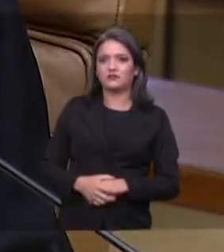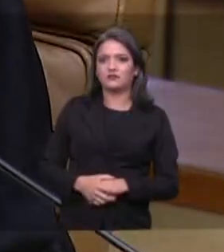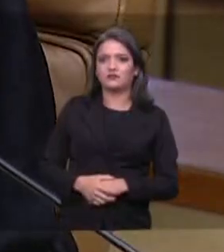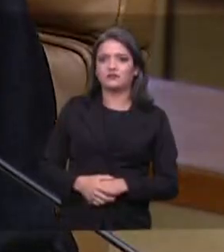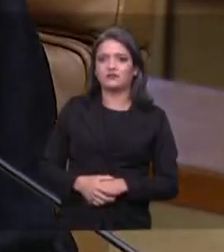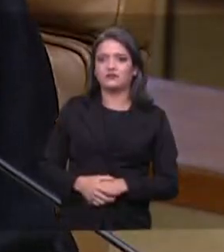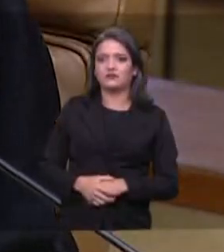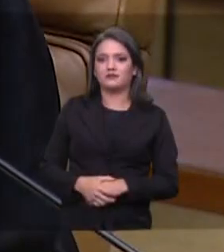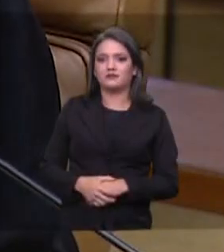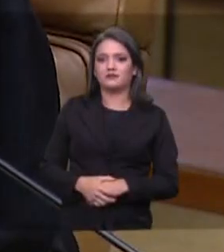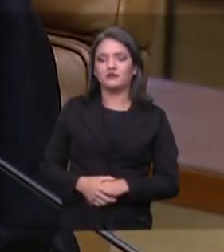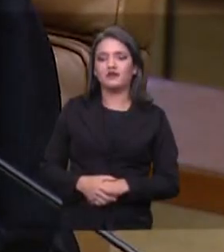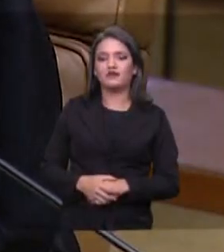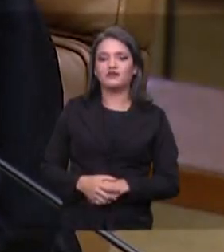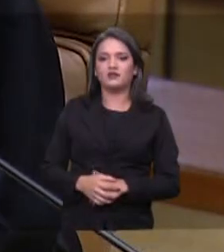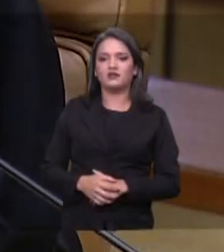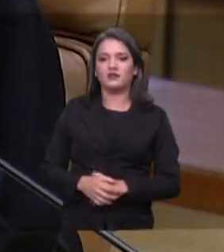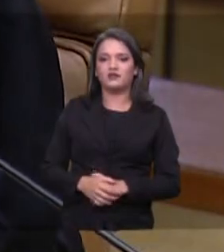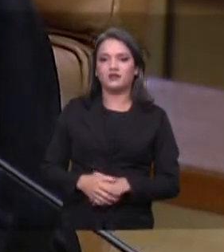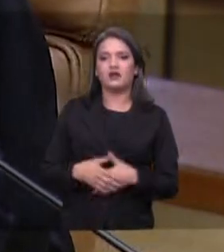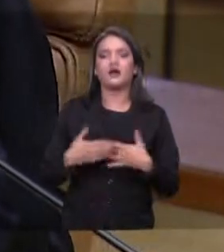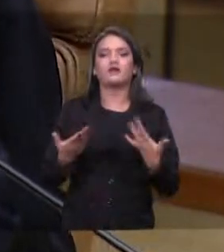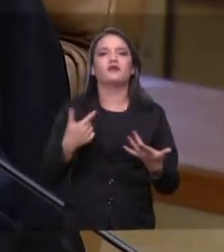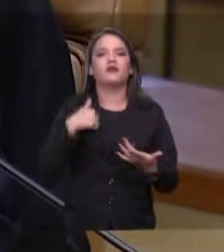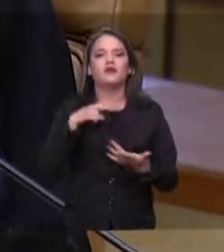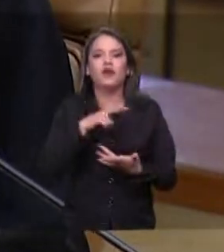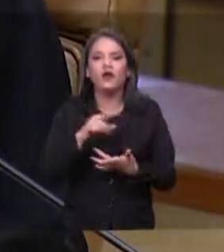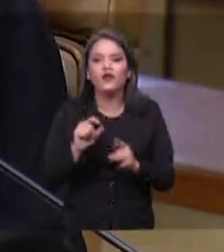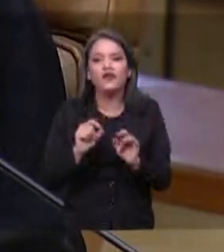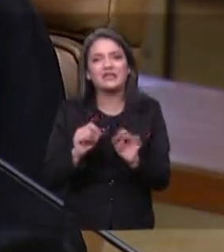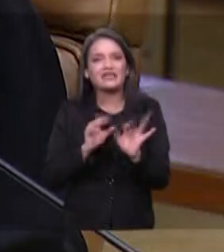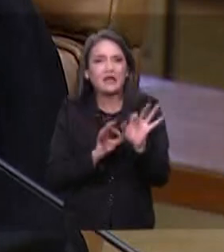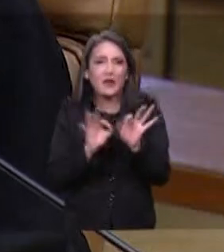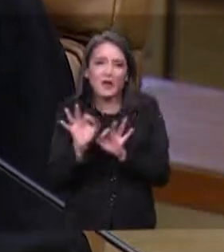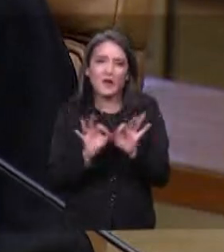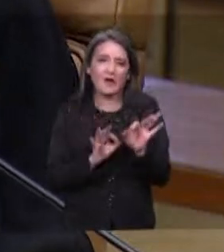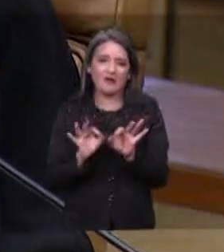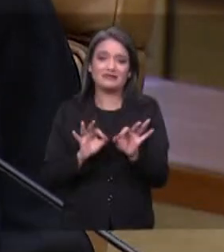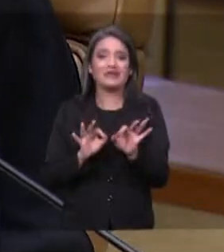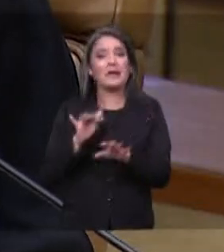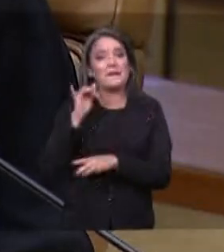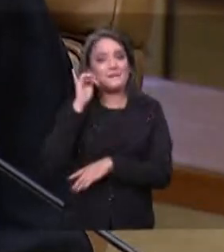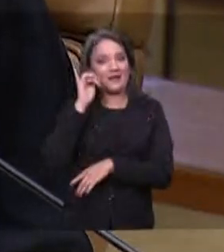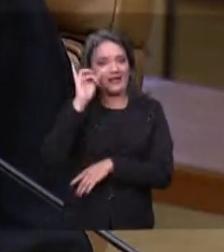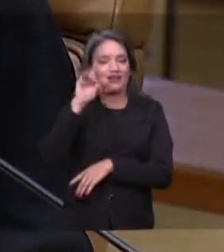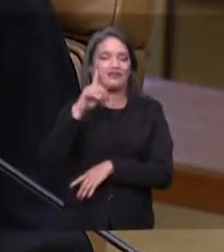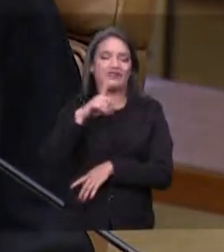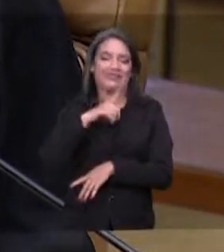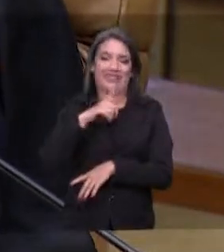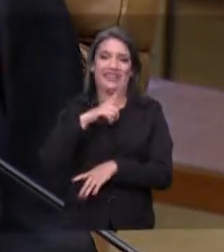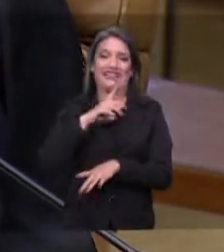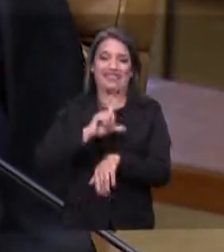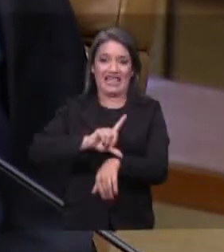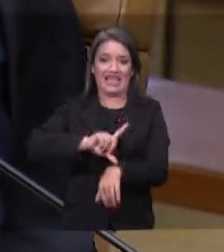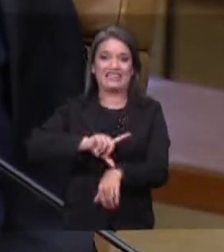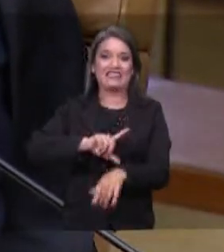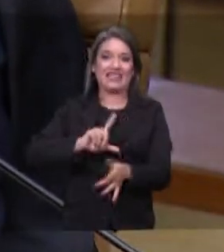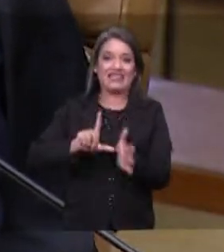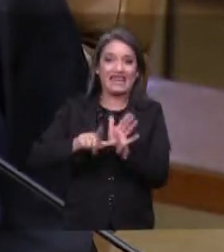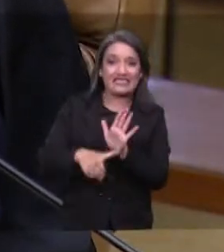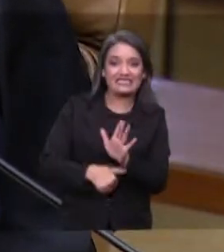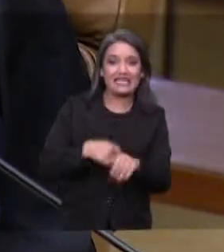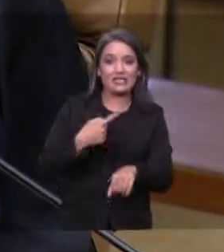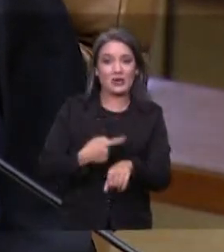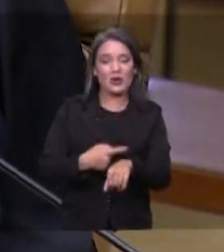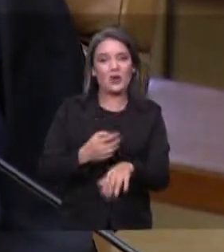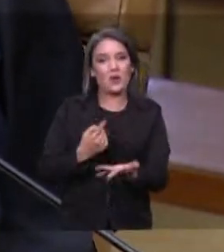E eu vou fazer aqui o ajuste possível para não perturbar o compromisso das 17 horas.